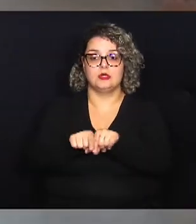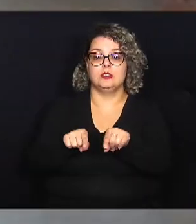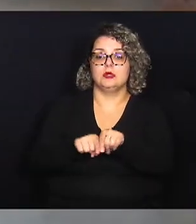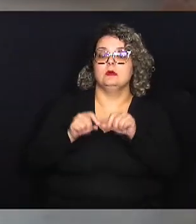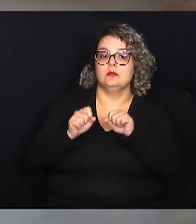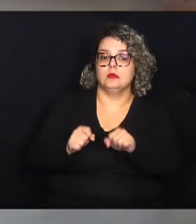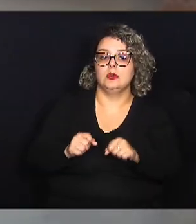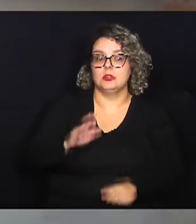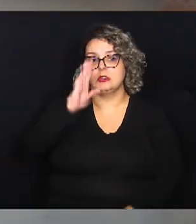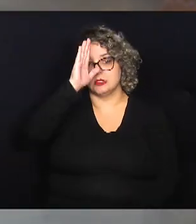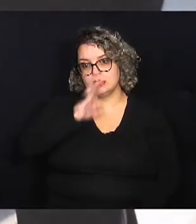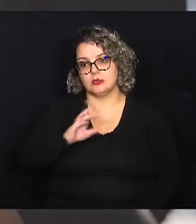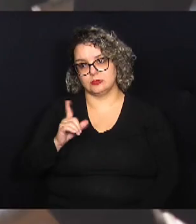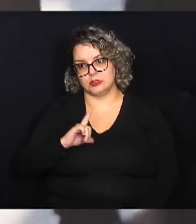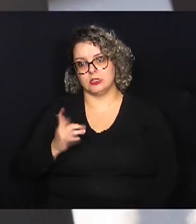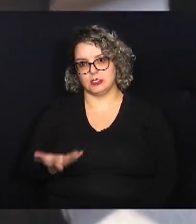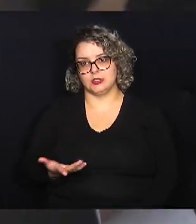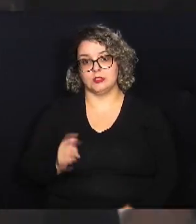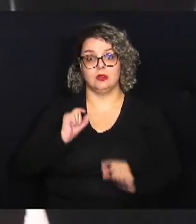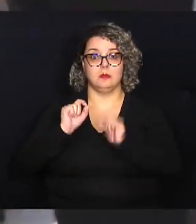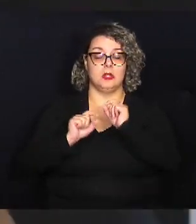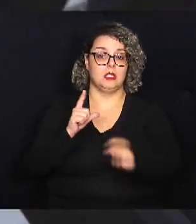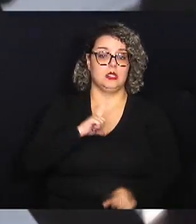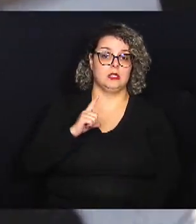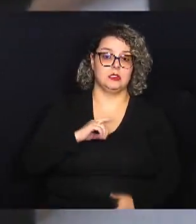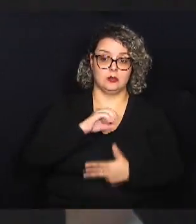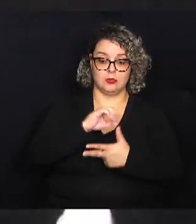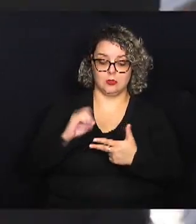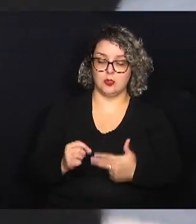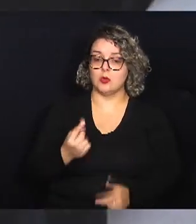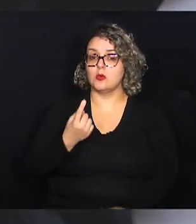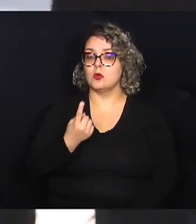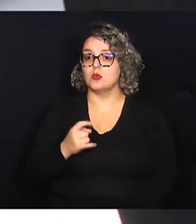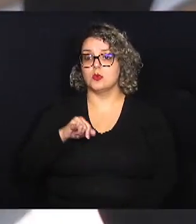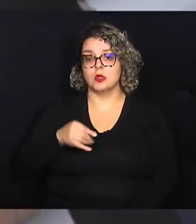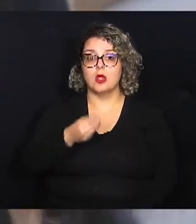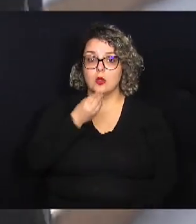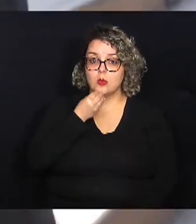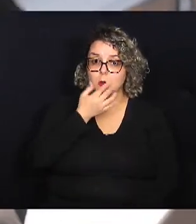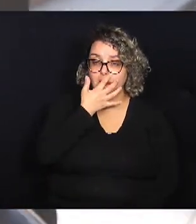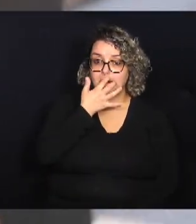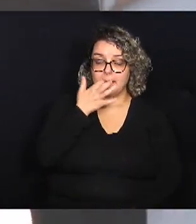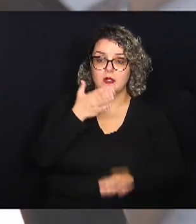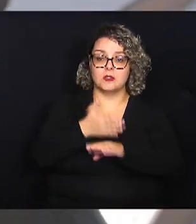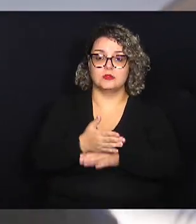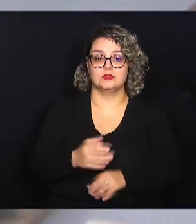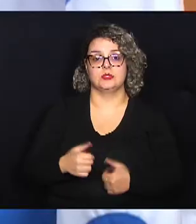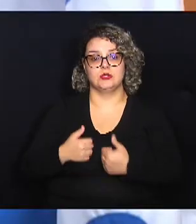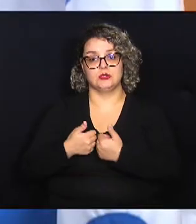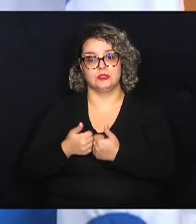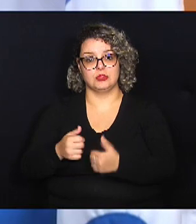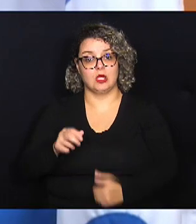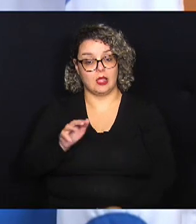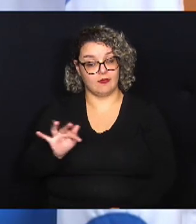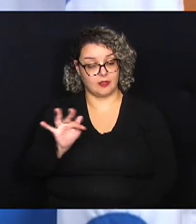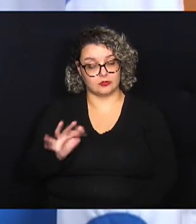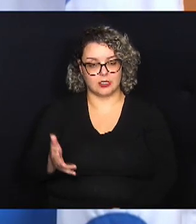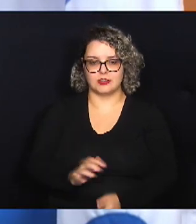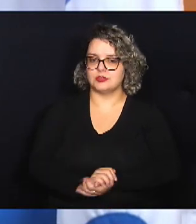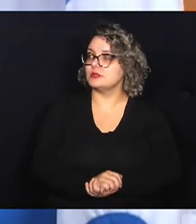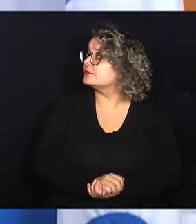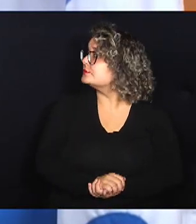ter gratuidade. E para quem tem o Enem como única oportunidade de acesso à universidade. A gente sabe que o